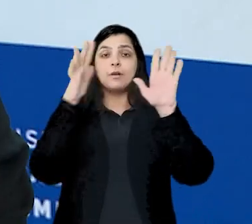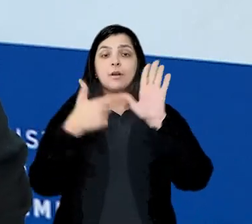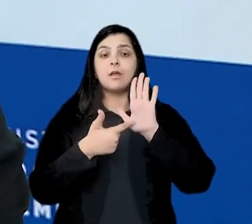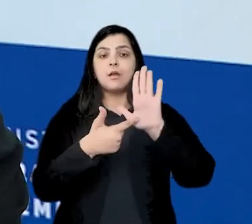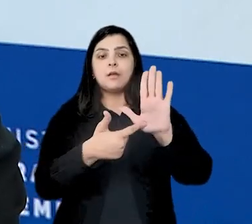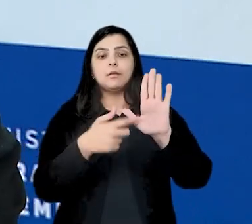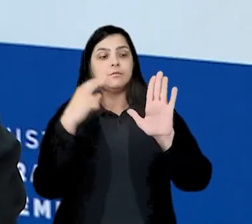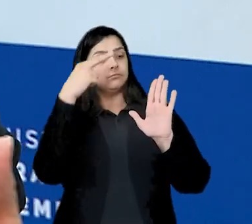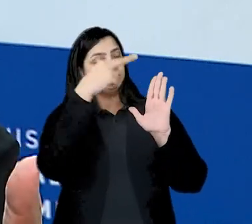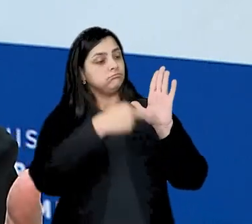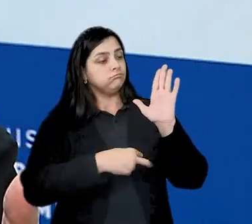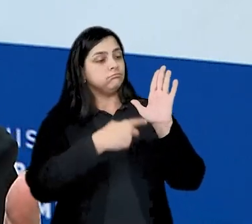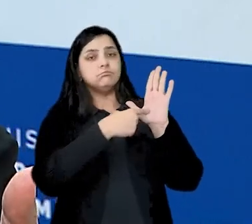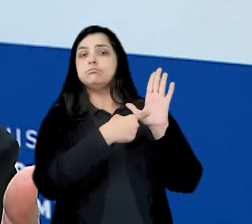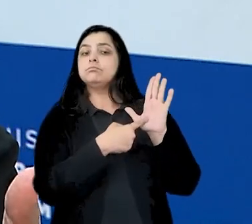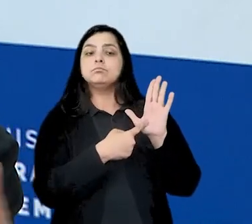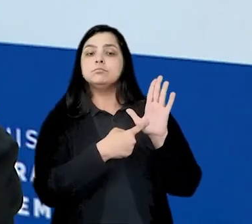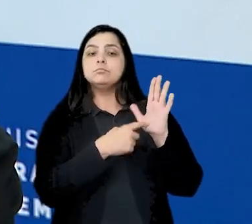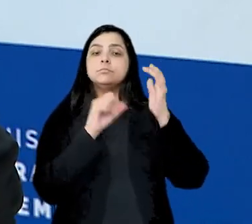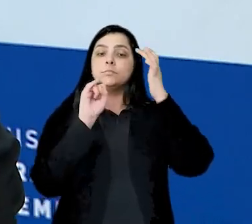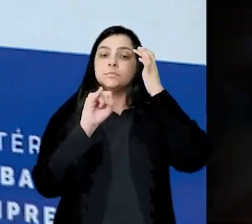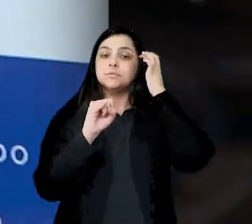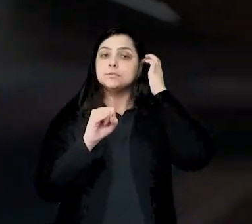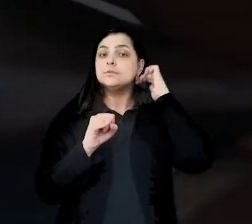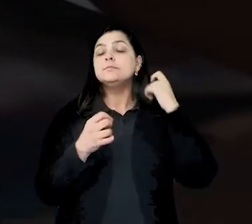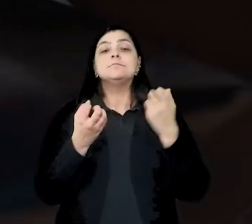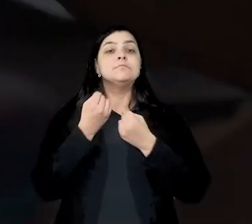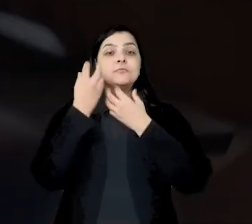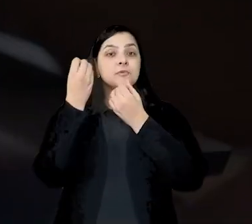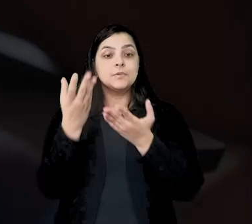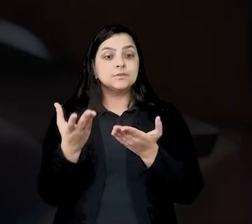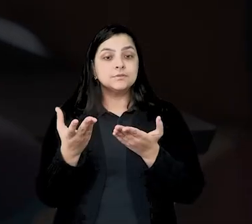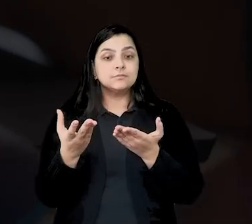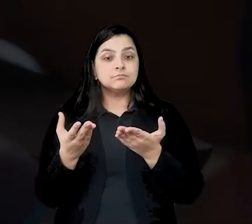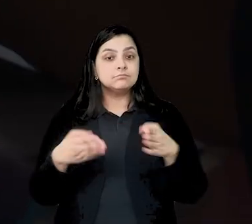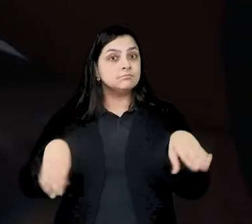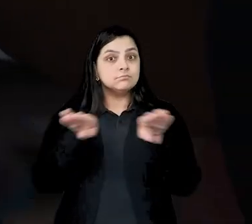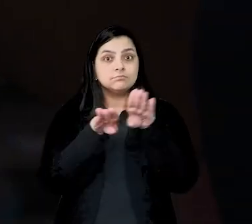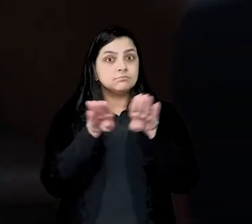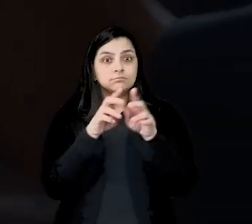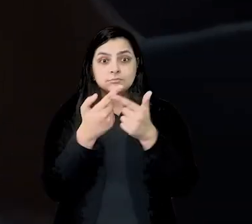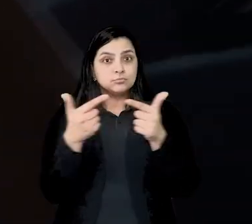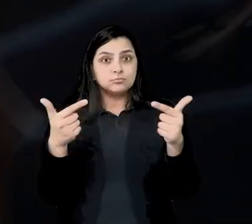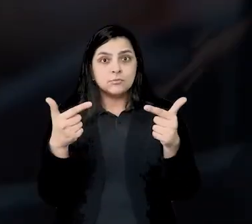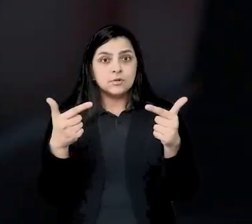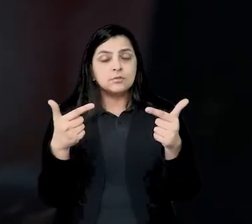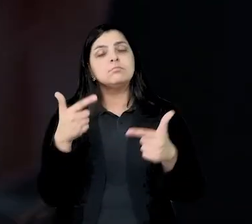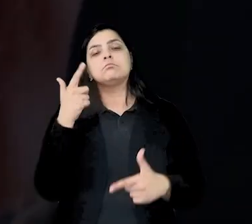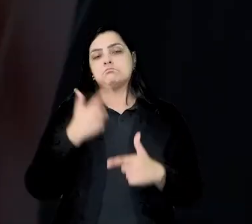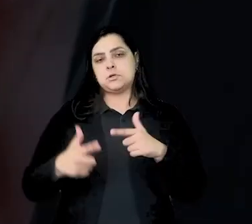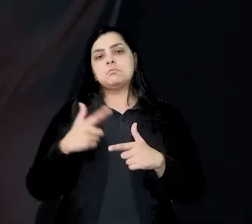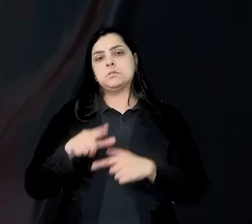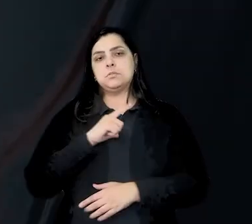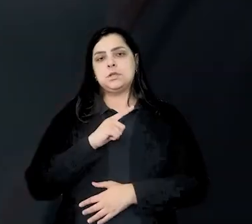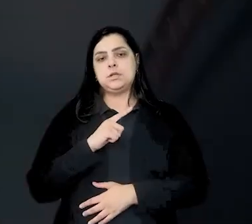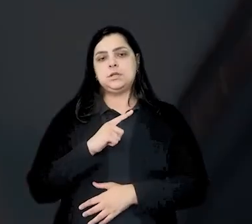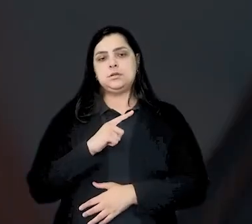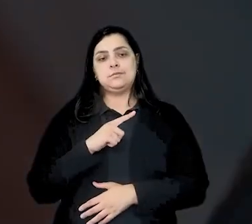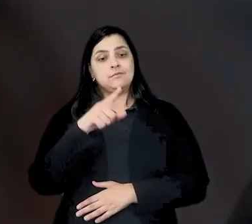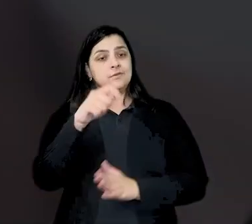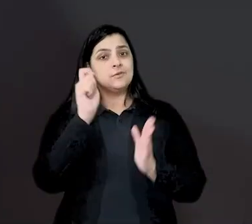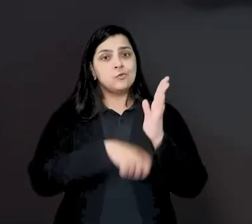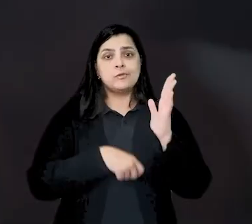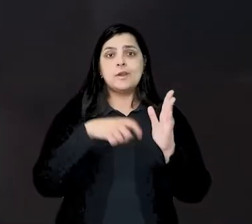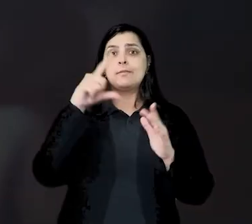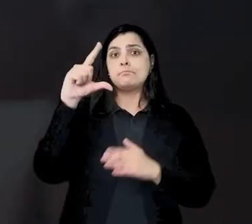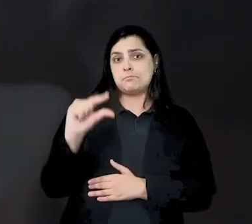ficar transparente quando a gente olha as informações. Se a informação não mostra uma igualdade, algum problema há. Ou porque